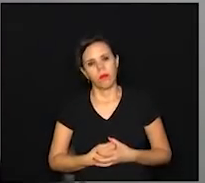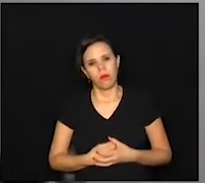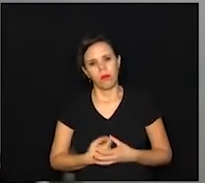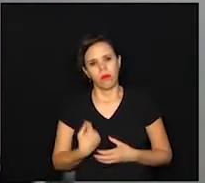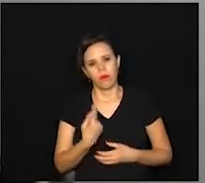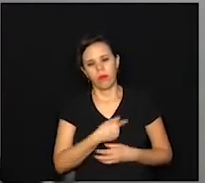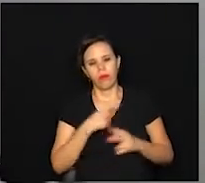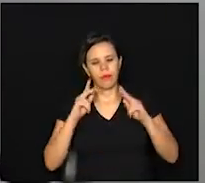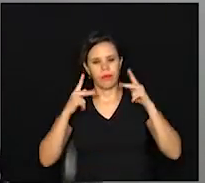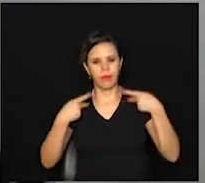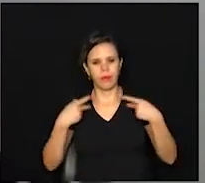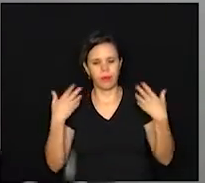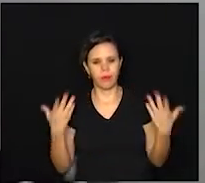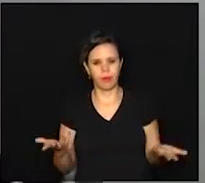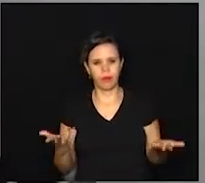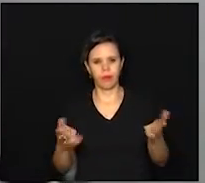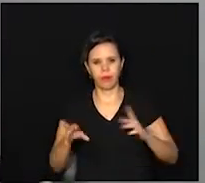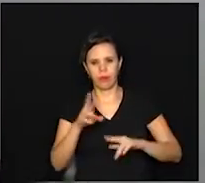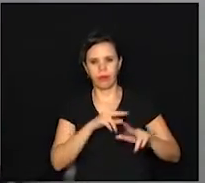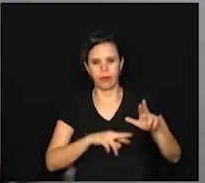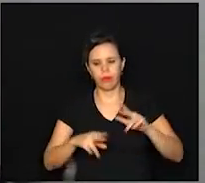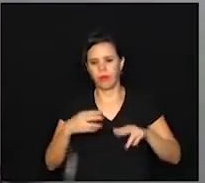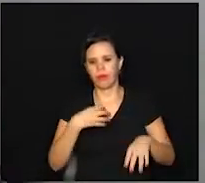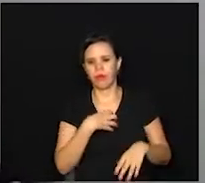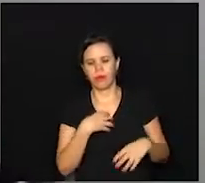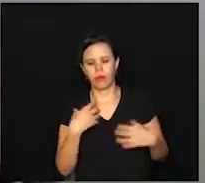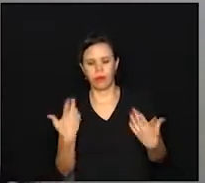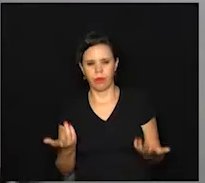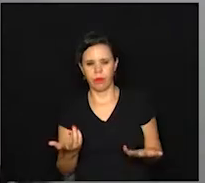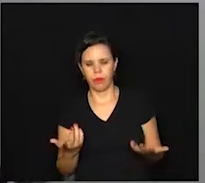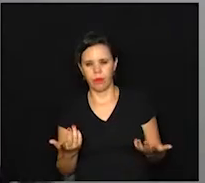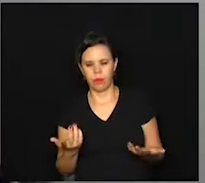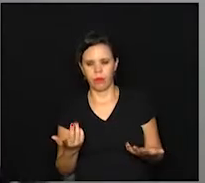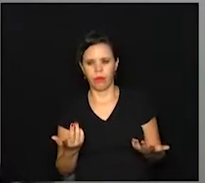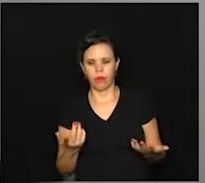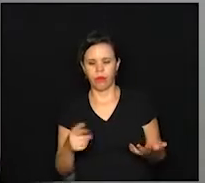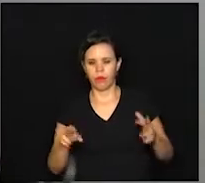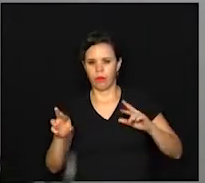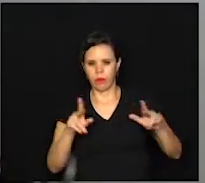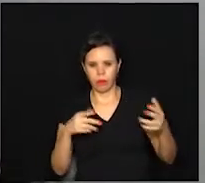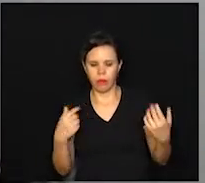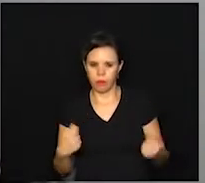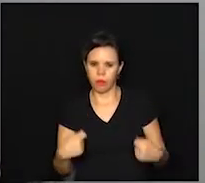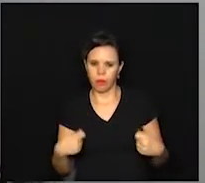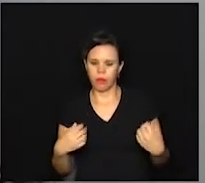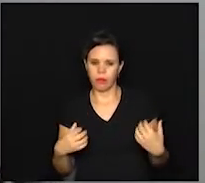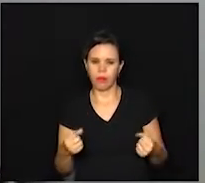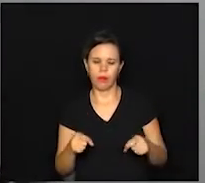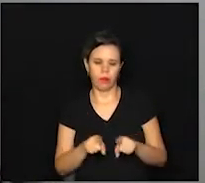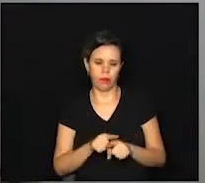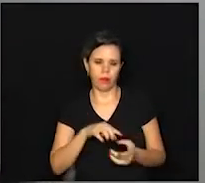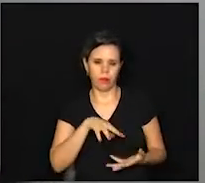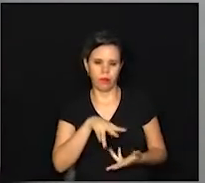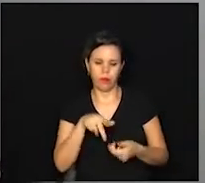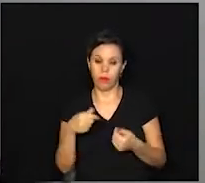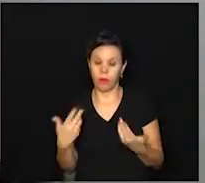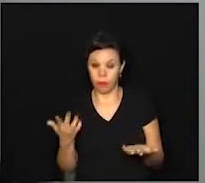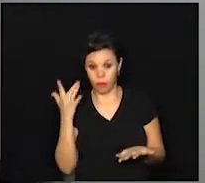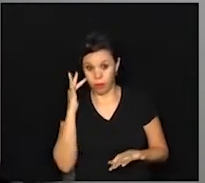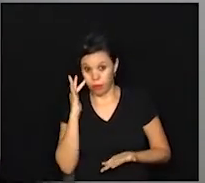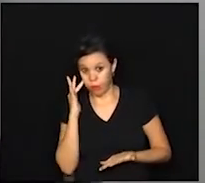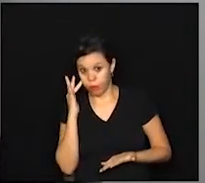seres humanos somos, né? De múltiplas formas, nada que não contemple essas diferenças pode ser universal, né? Então eu acho